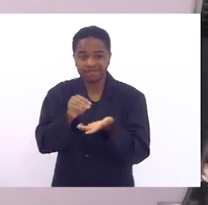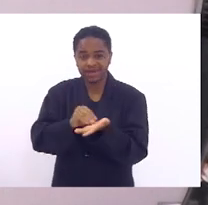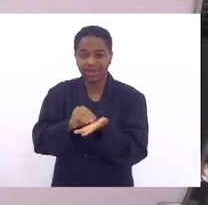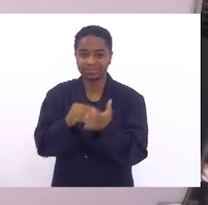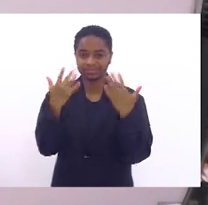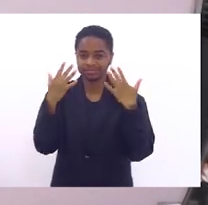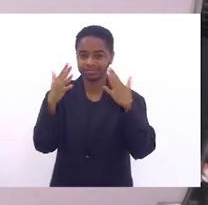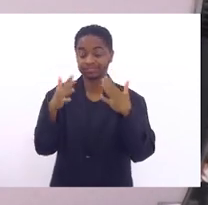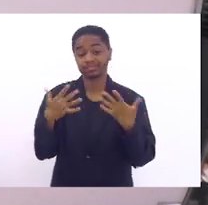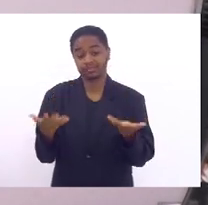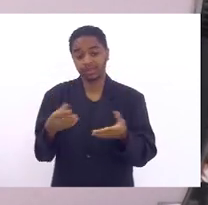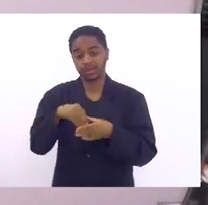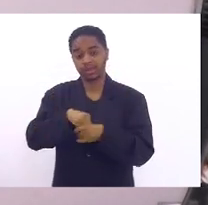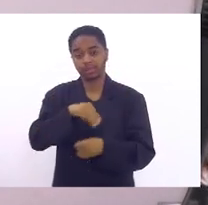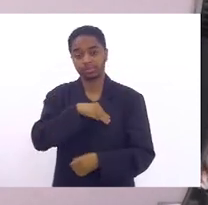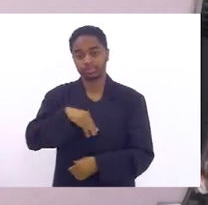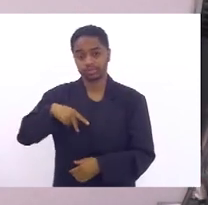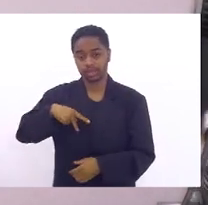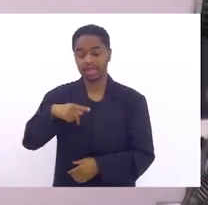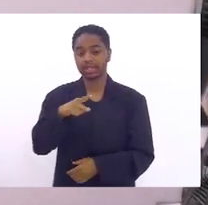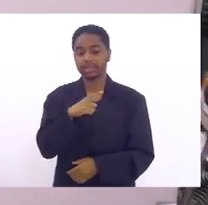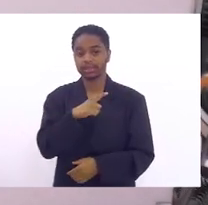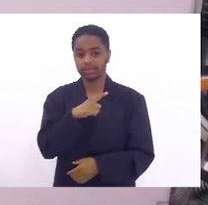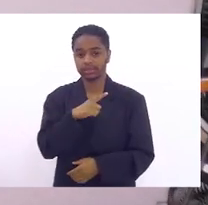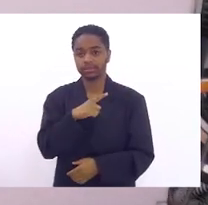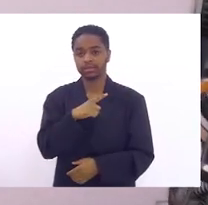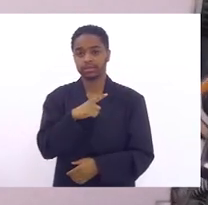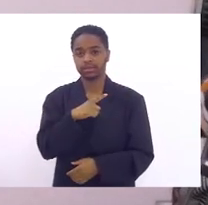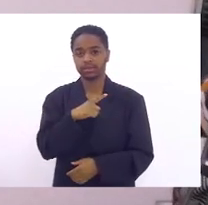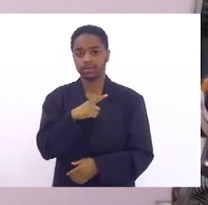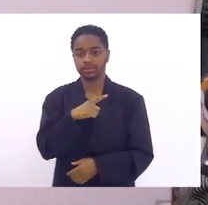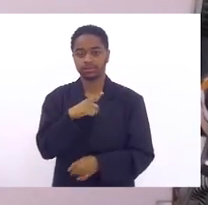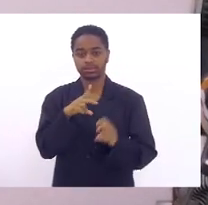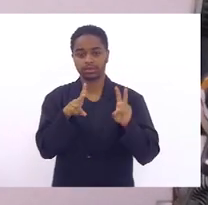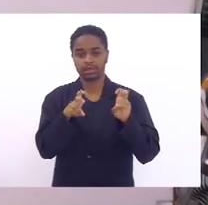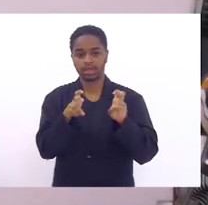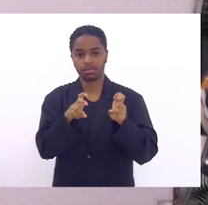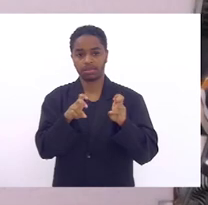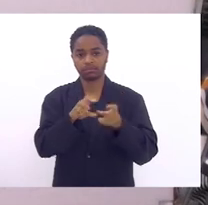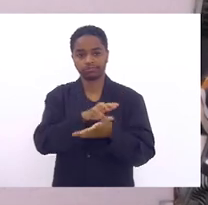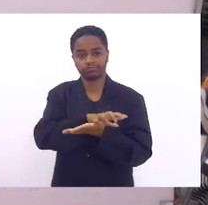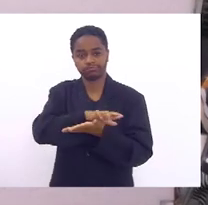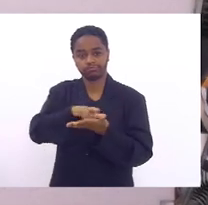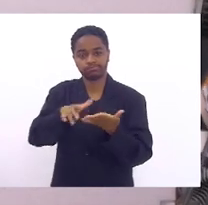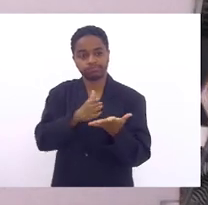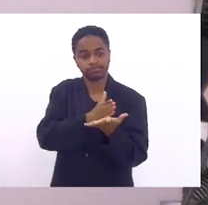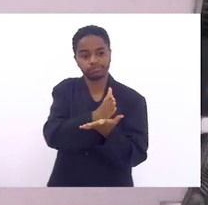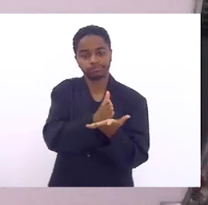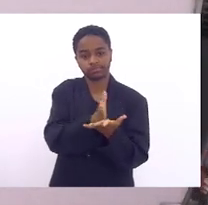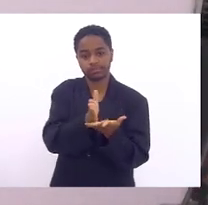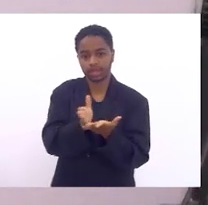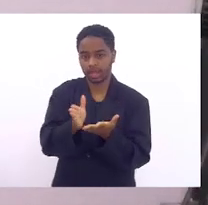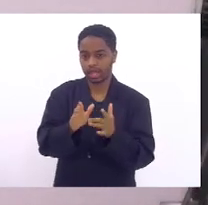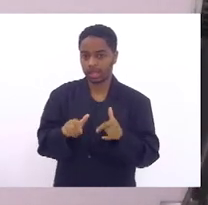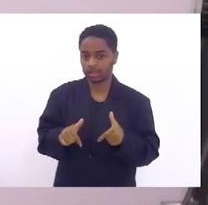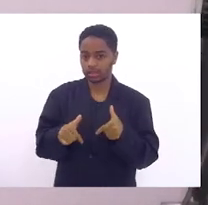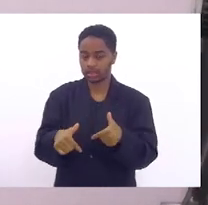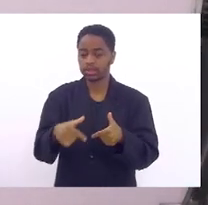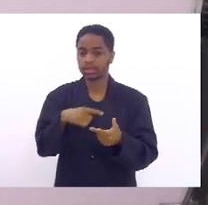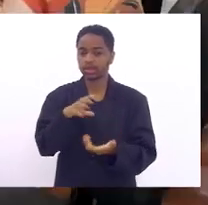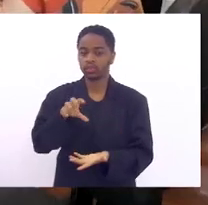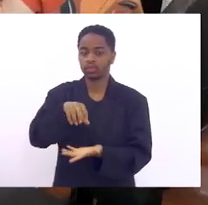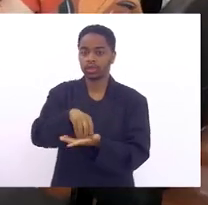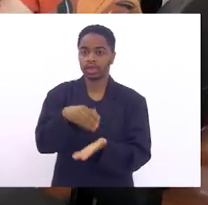Ministério Público a gente tem diante dessa questão múltipla de atuação eh um núcleo de atendimento À